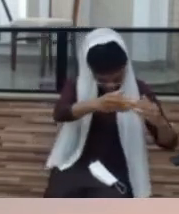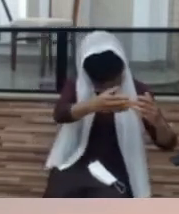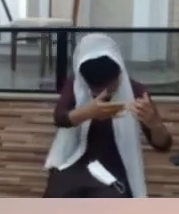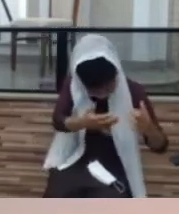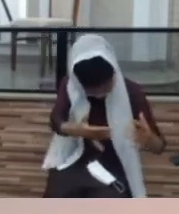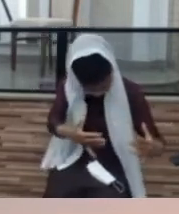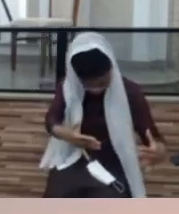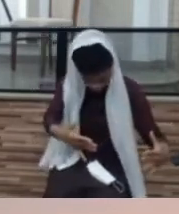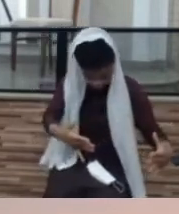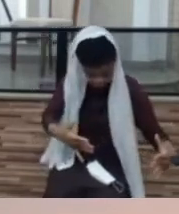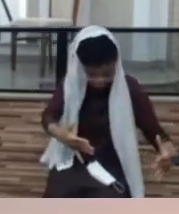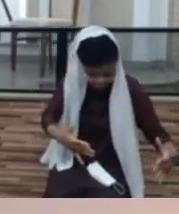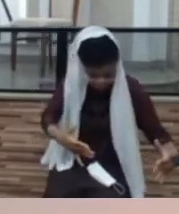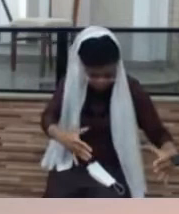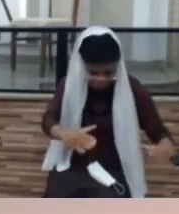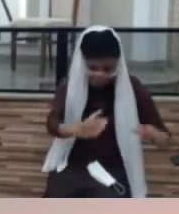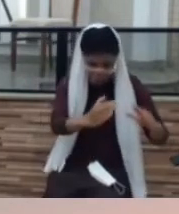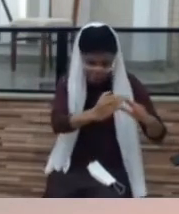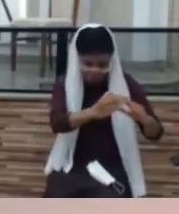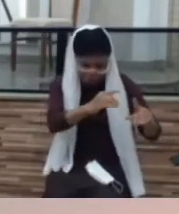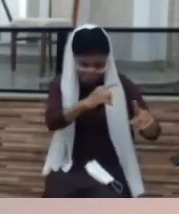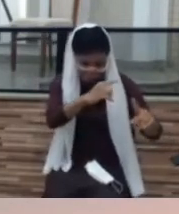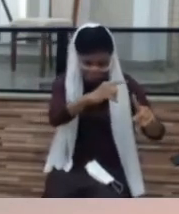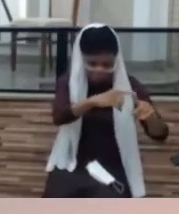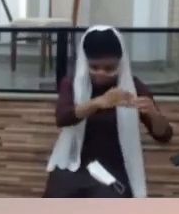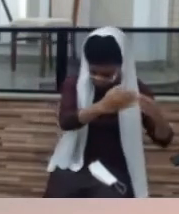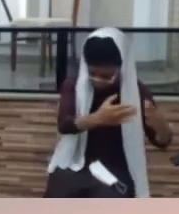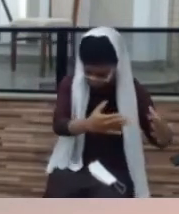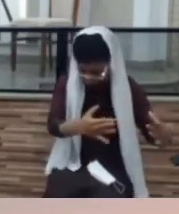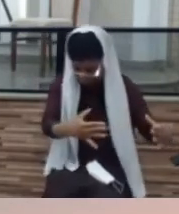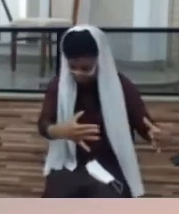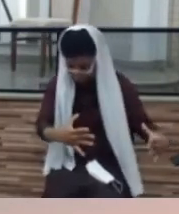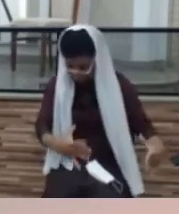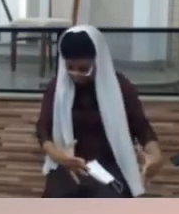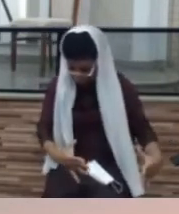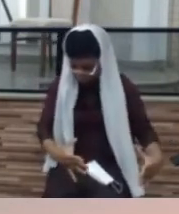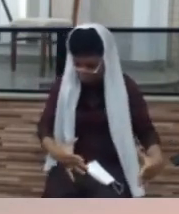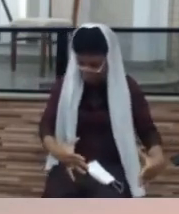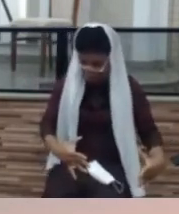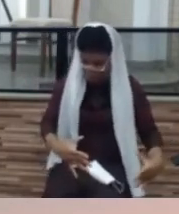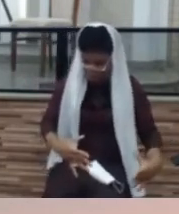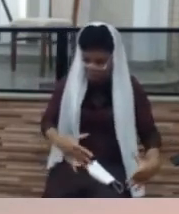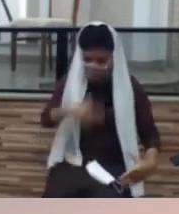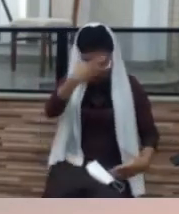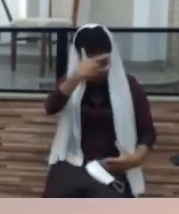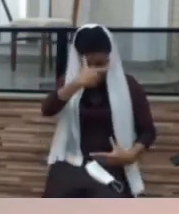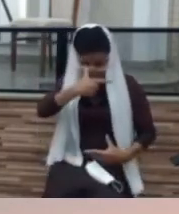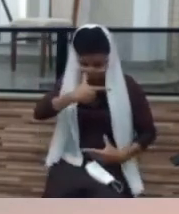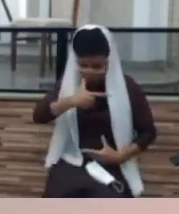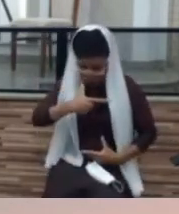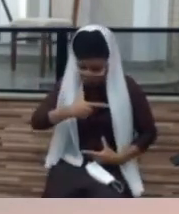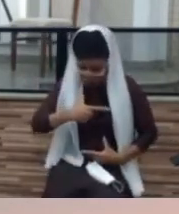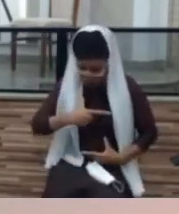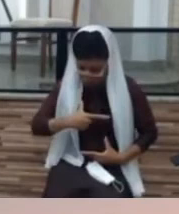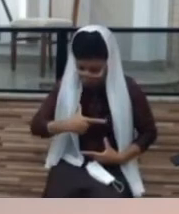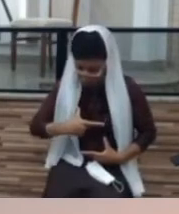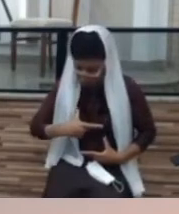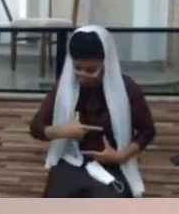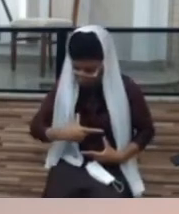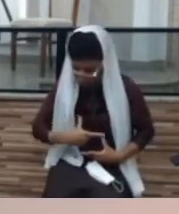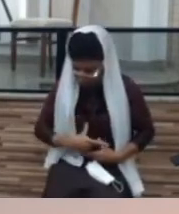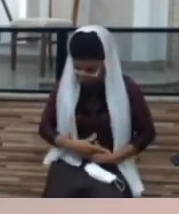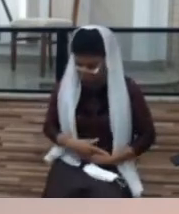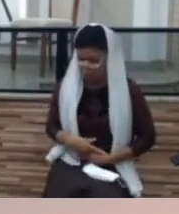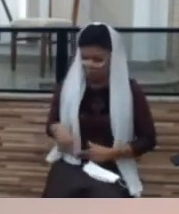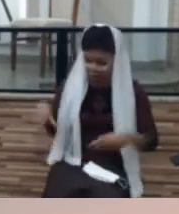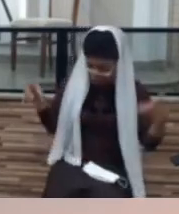tudo destruído, a dignidade, a fé, irmãos, o povo miserável, estava destruído,